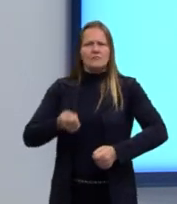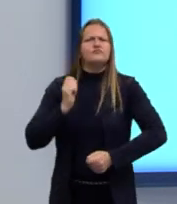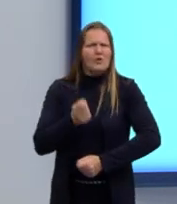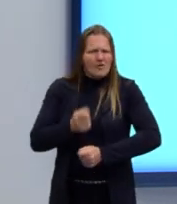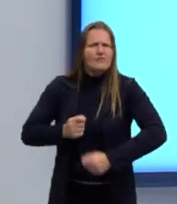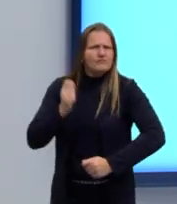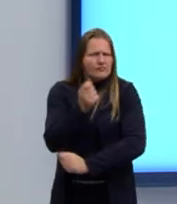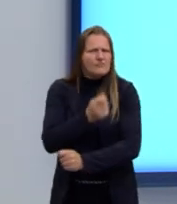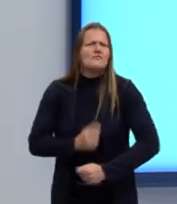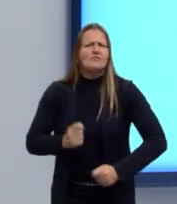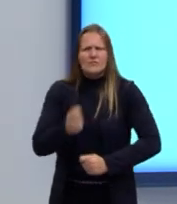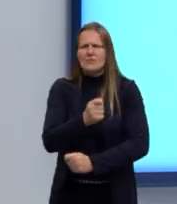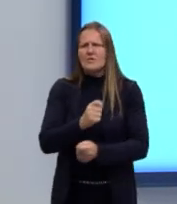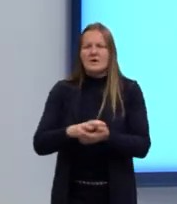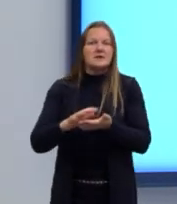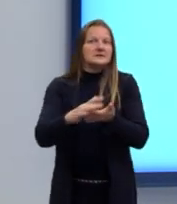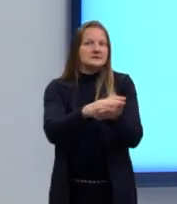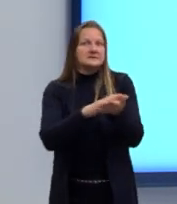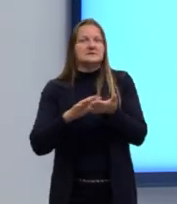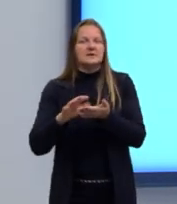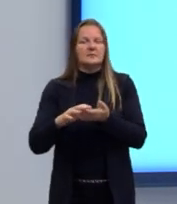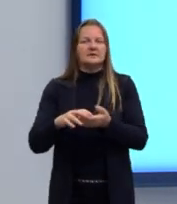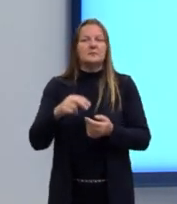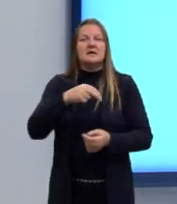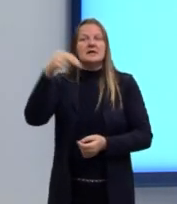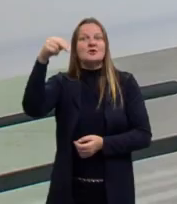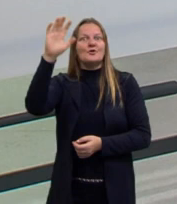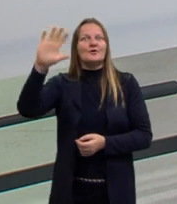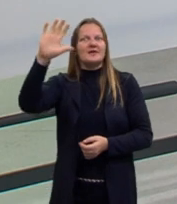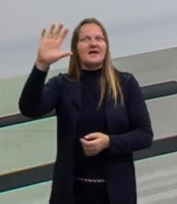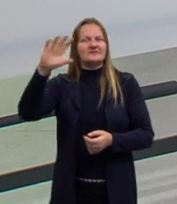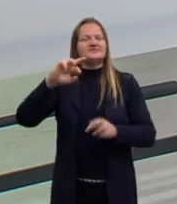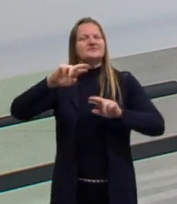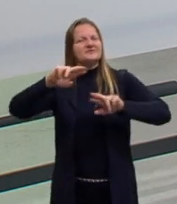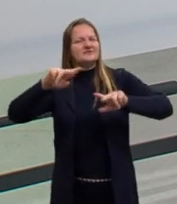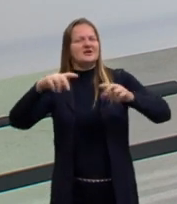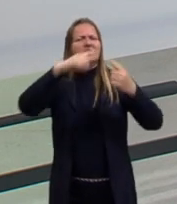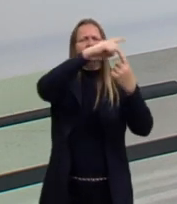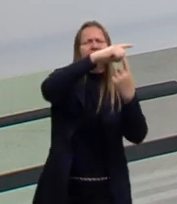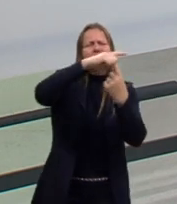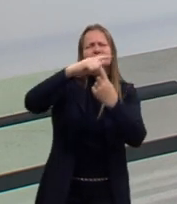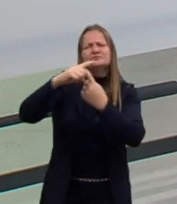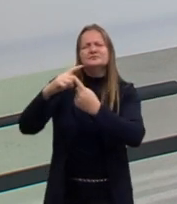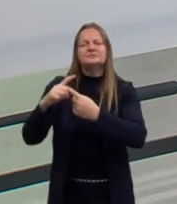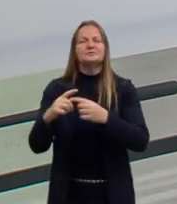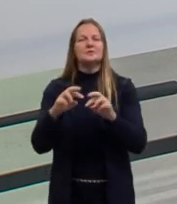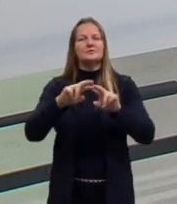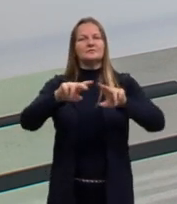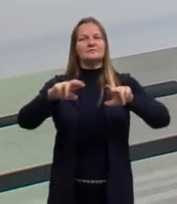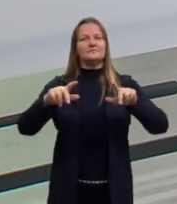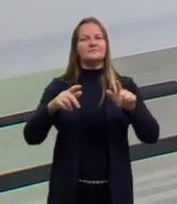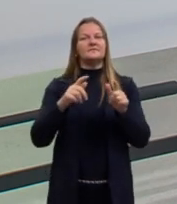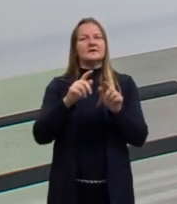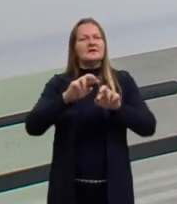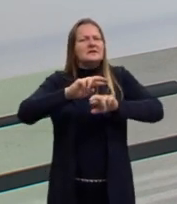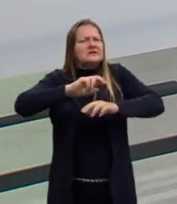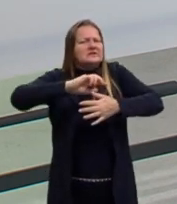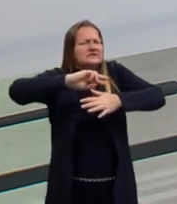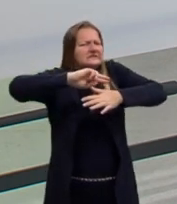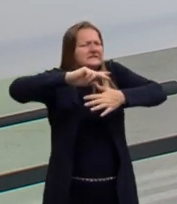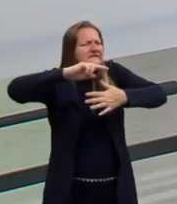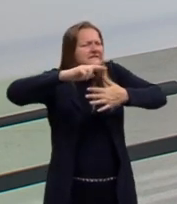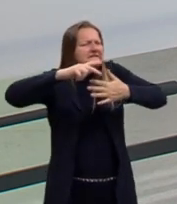samba e o sertanejo tá então aí a gente tem uma infinidade de gêneros além desses